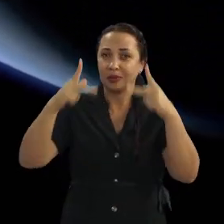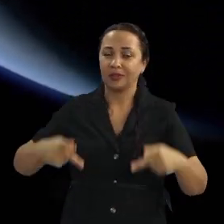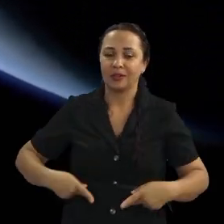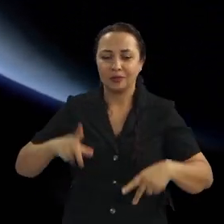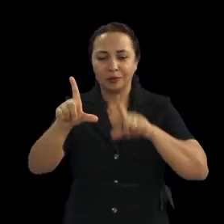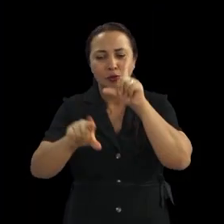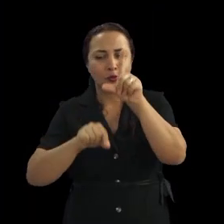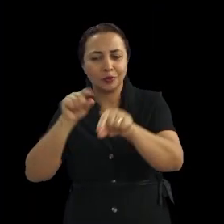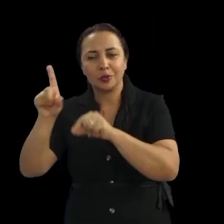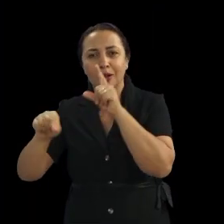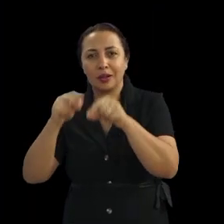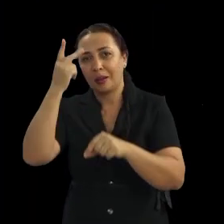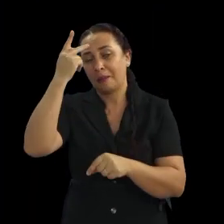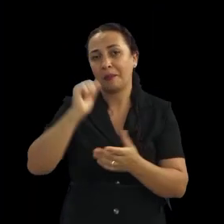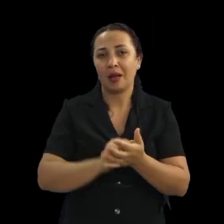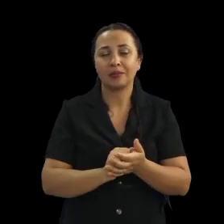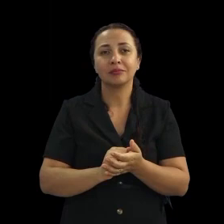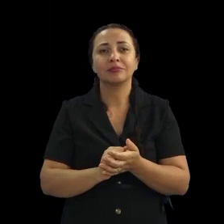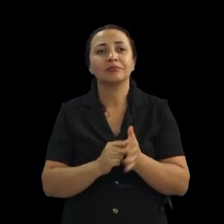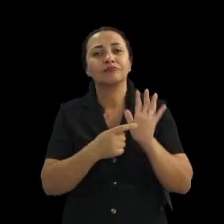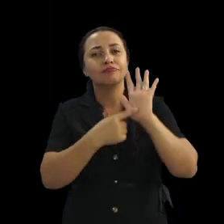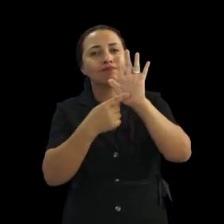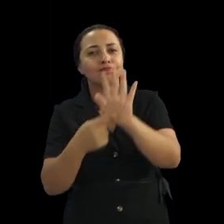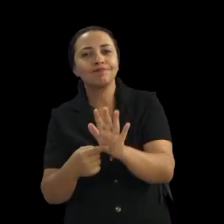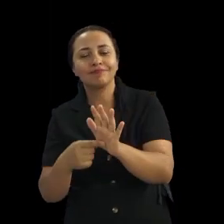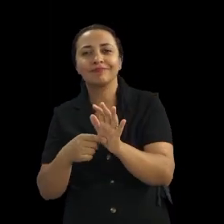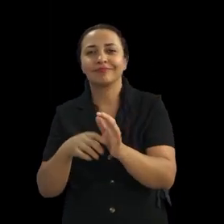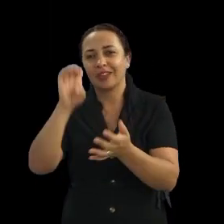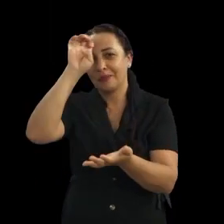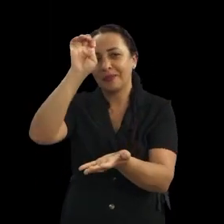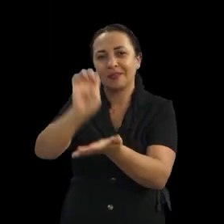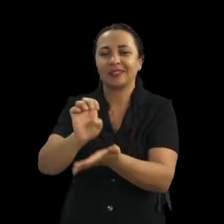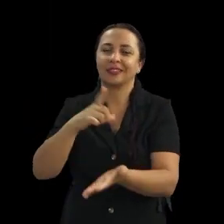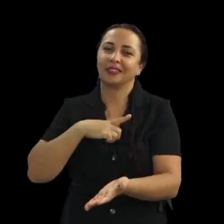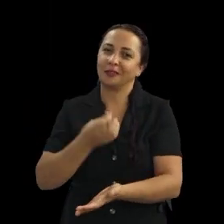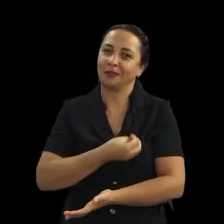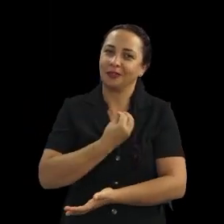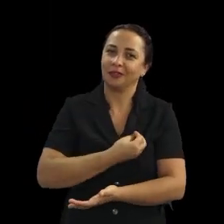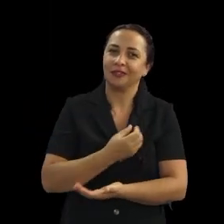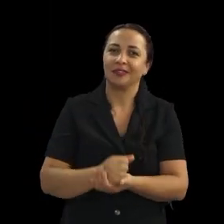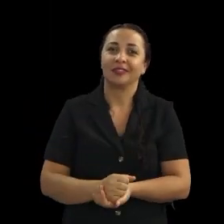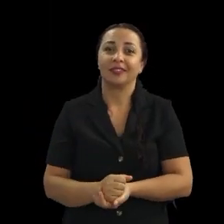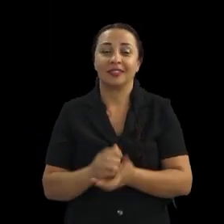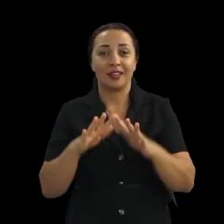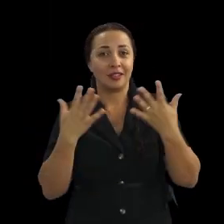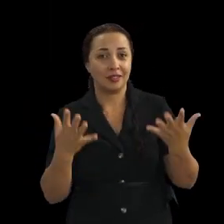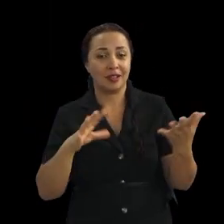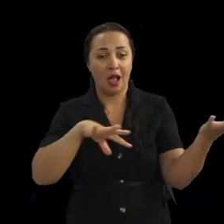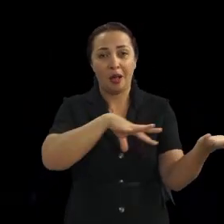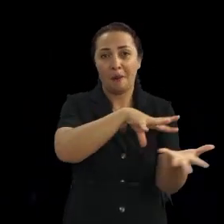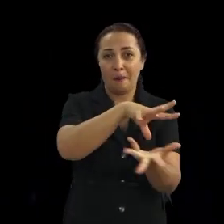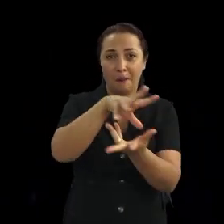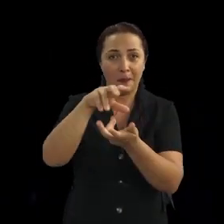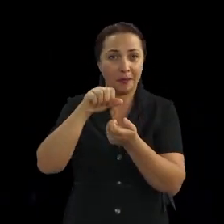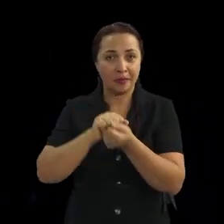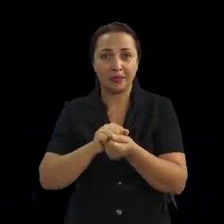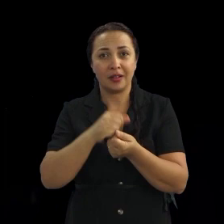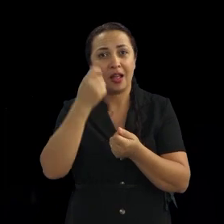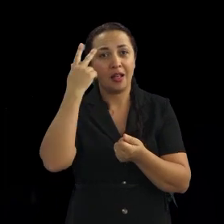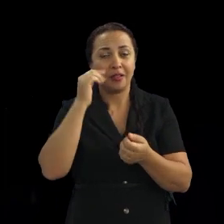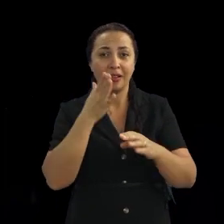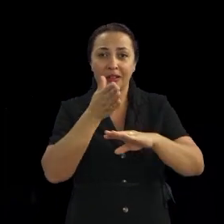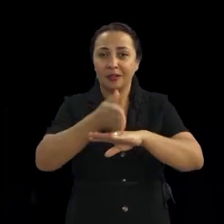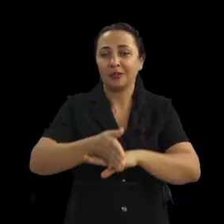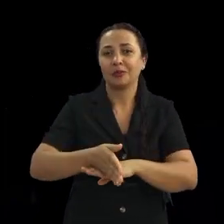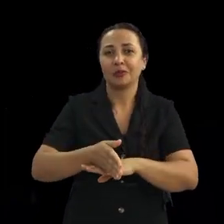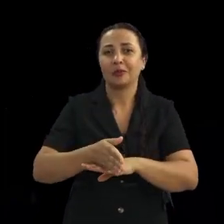a humanidade vai escolher para jogar ali a esperança de ter vida então esse planeta ele é